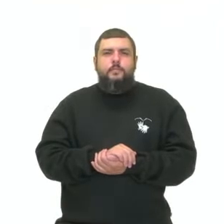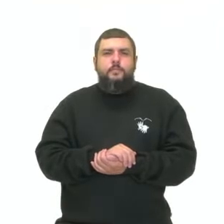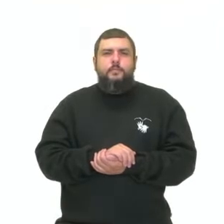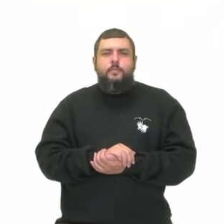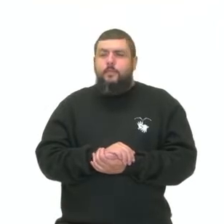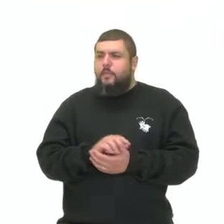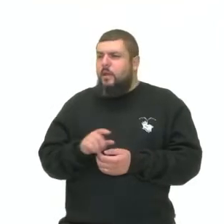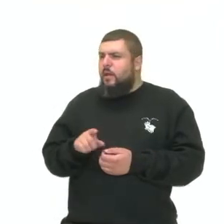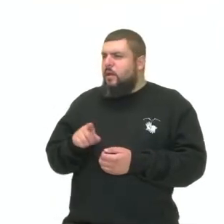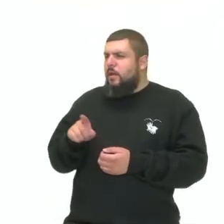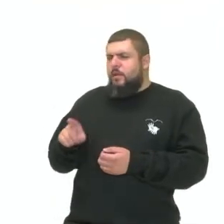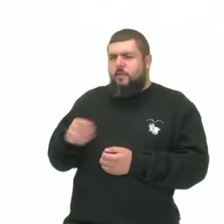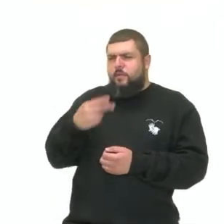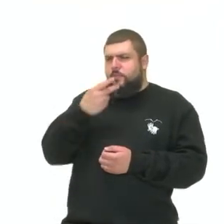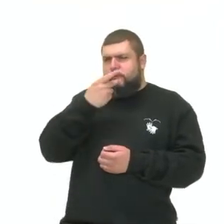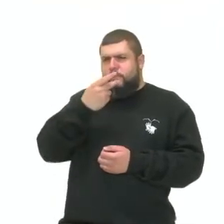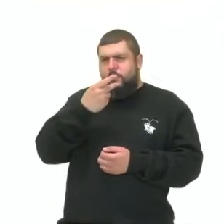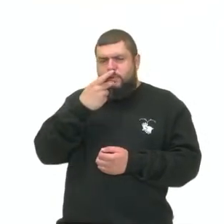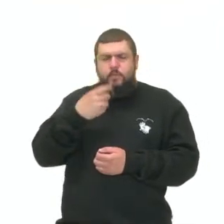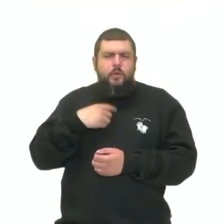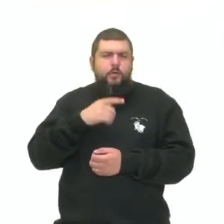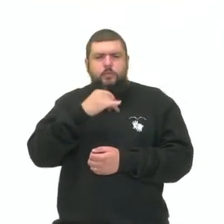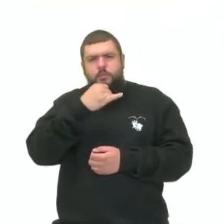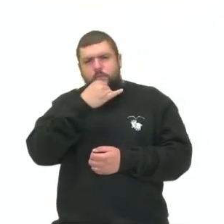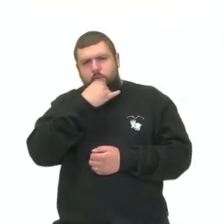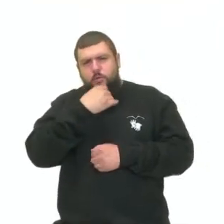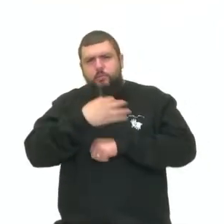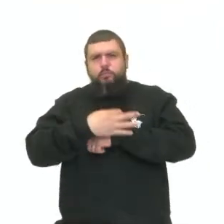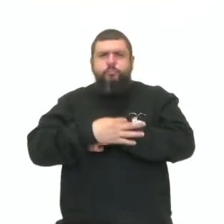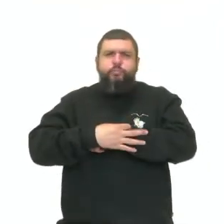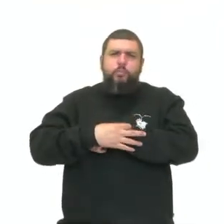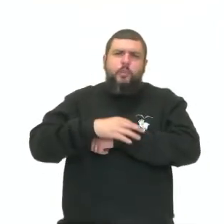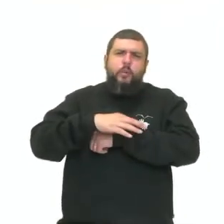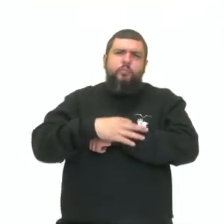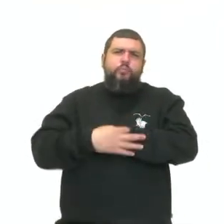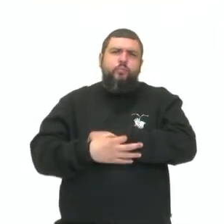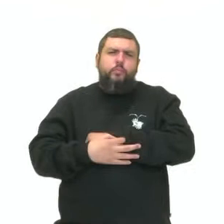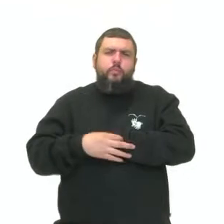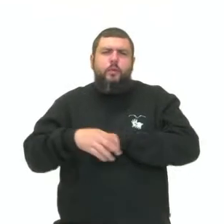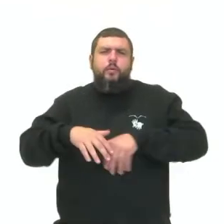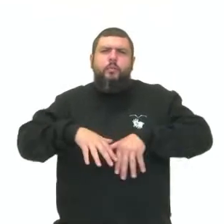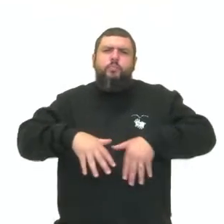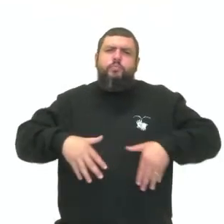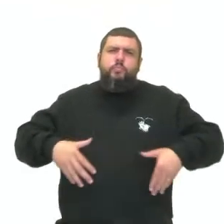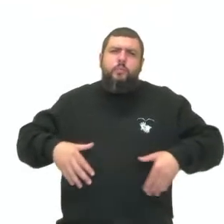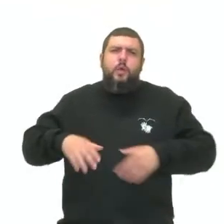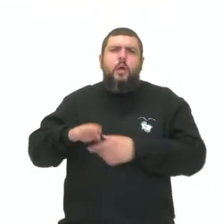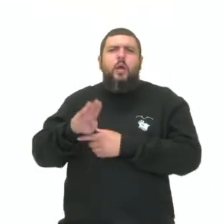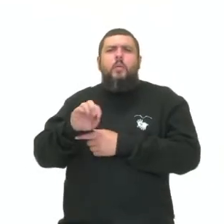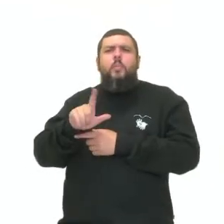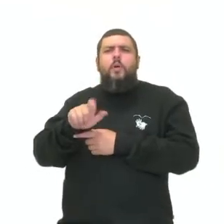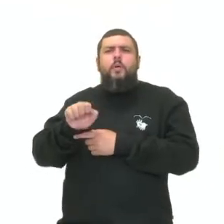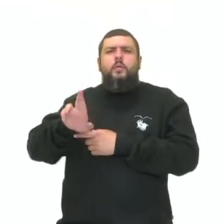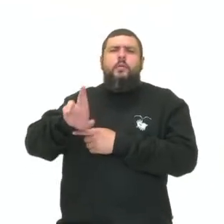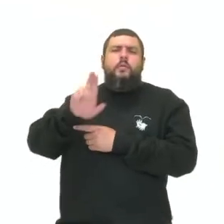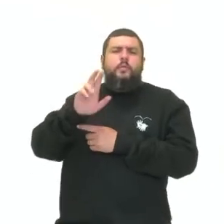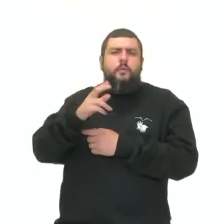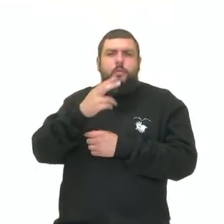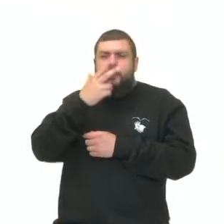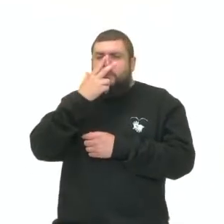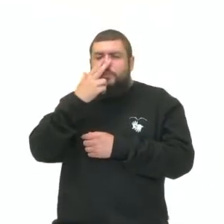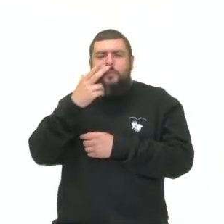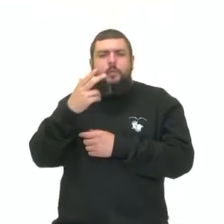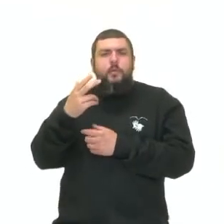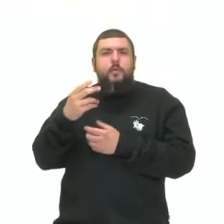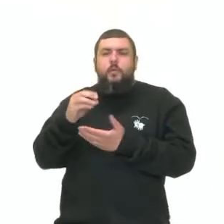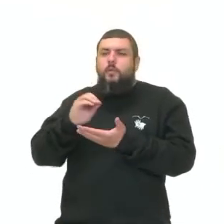emendando, tristeza, relógio de pulso e vestido de bolero. Nem bolero ela falou direito de tanta antipatia. Foi